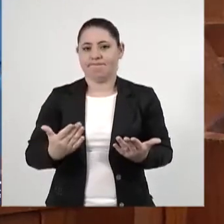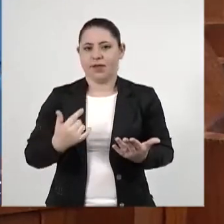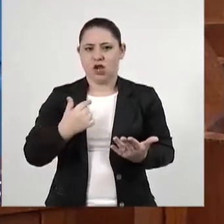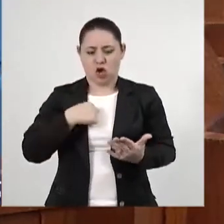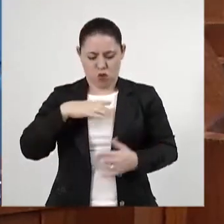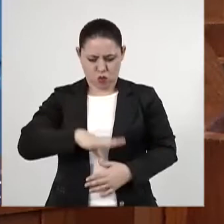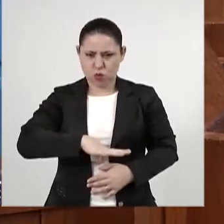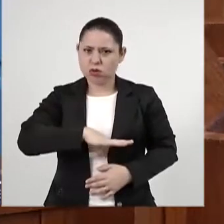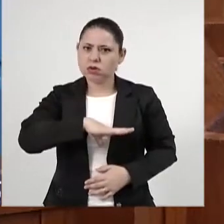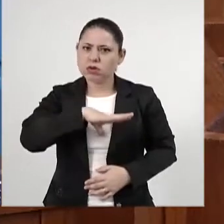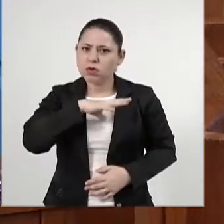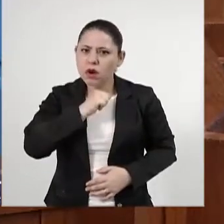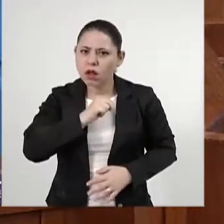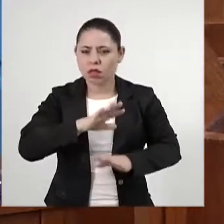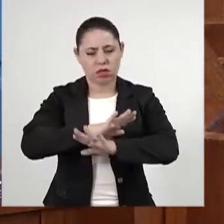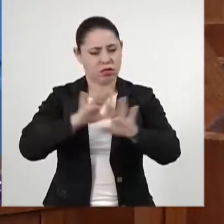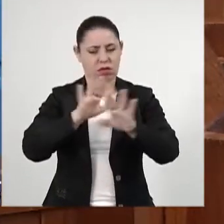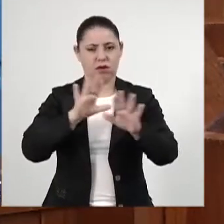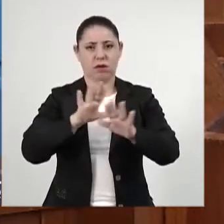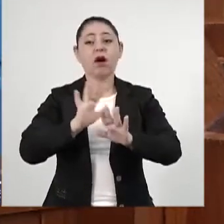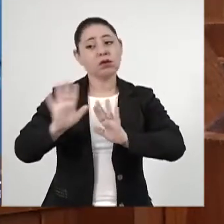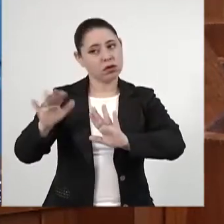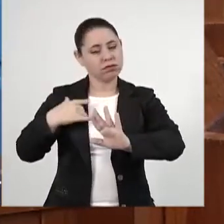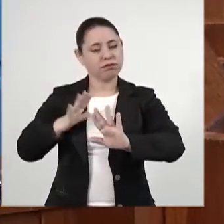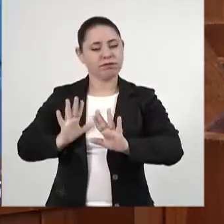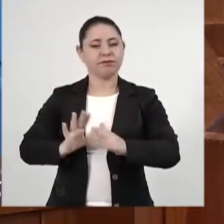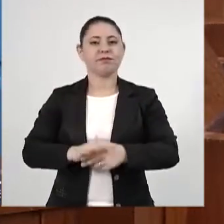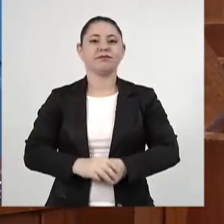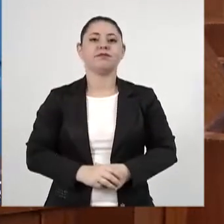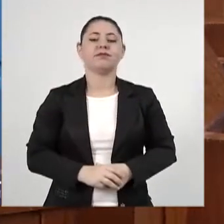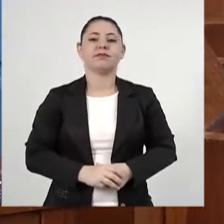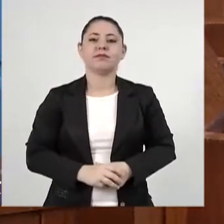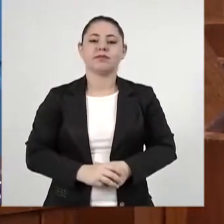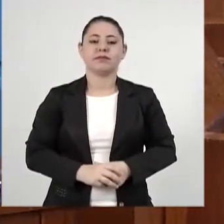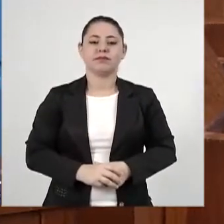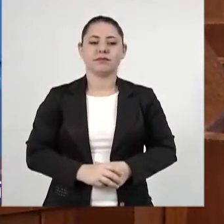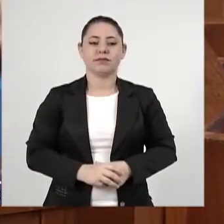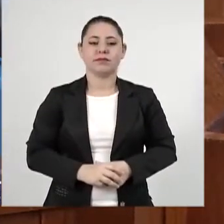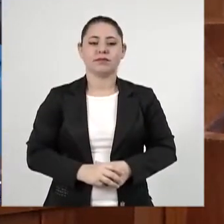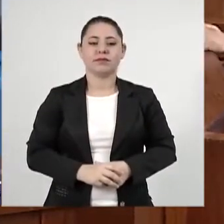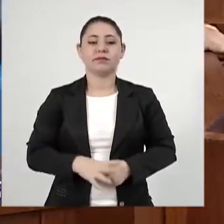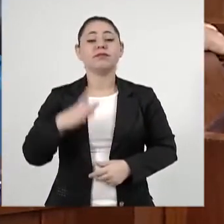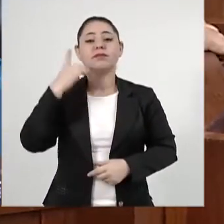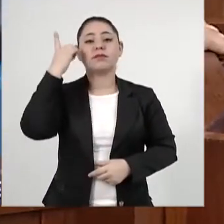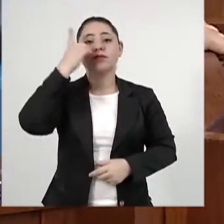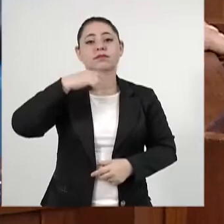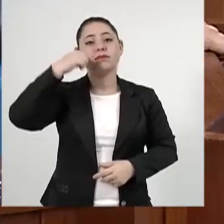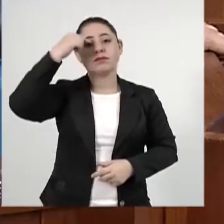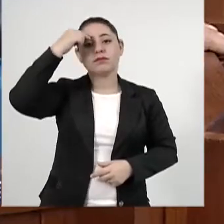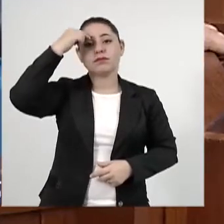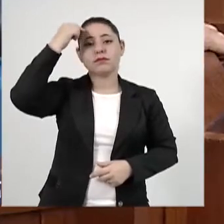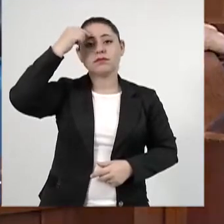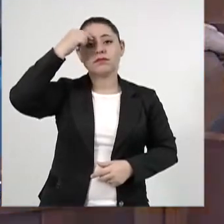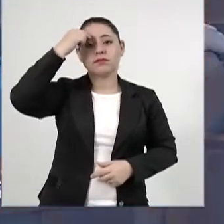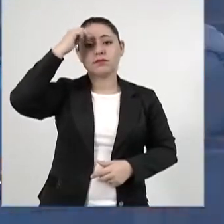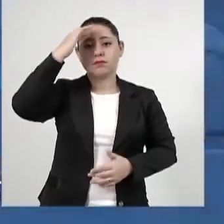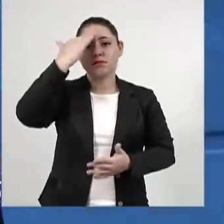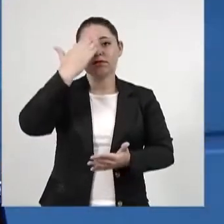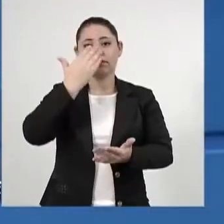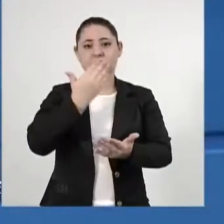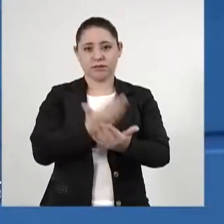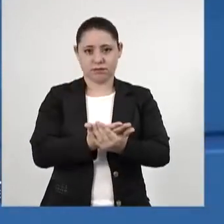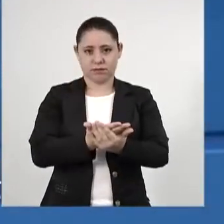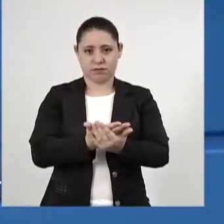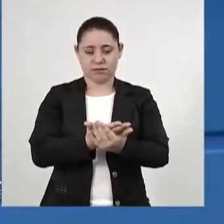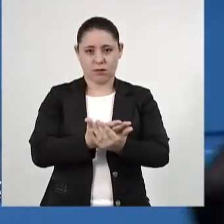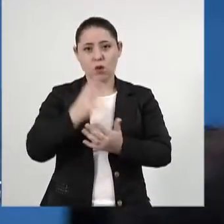tenho coragem. Uma deputado, parte. Vou permitir. Para o prazer. Deputado Zé Teixeira, acredito que